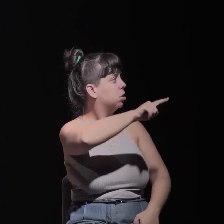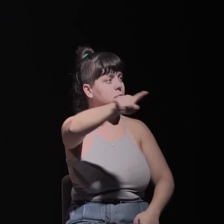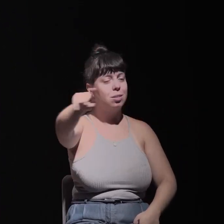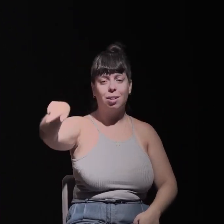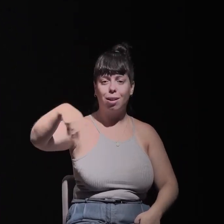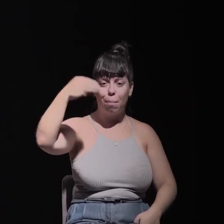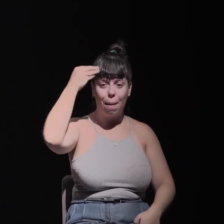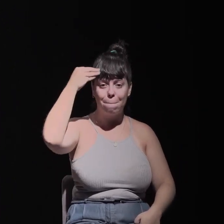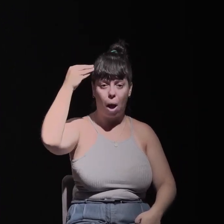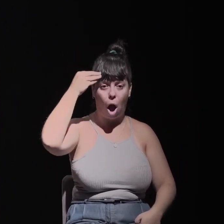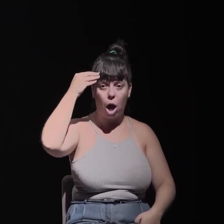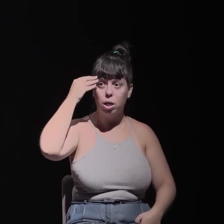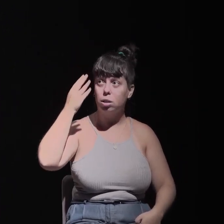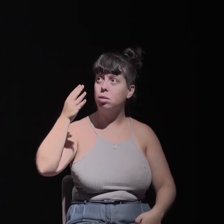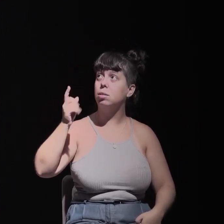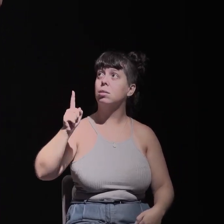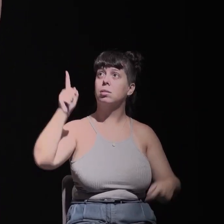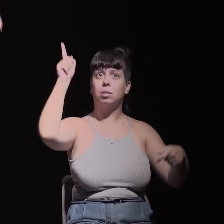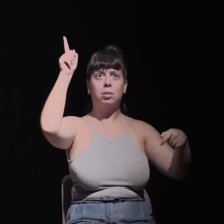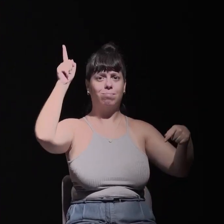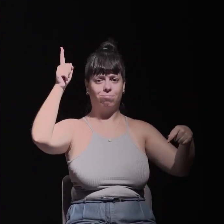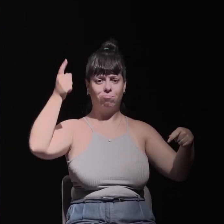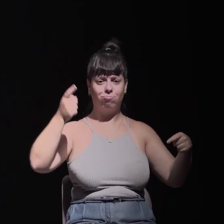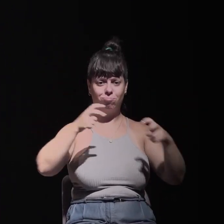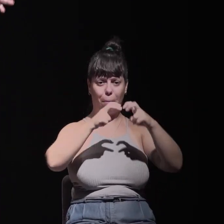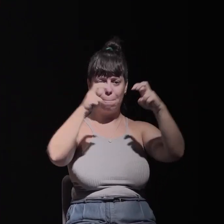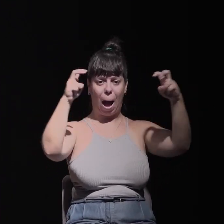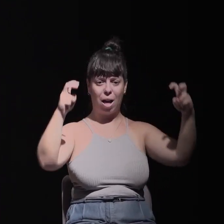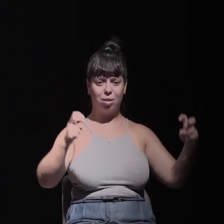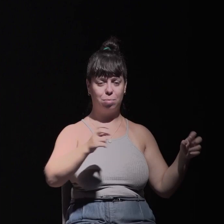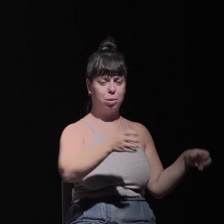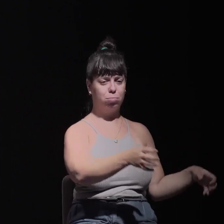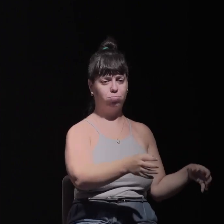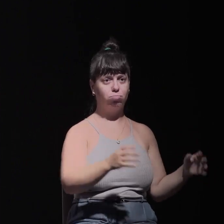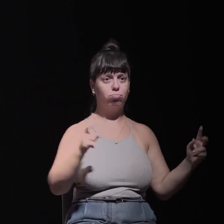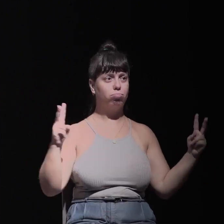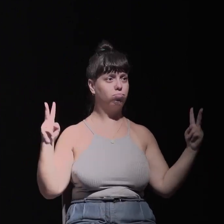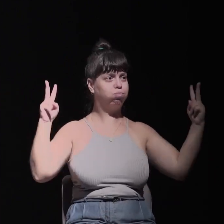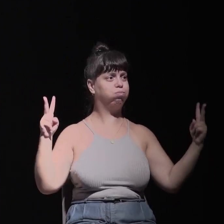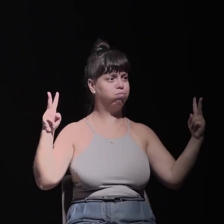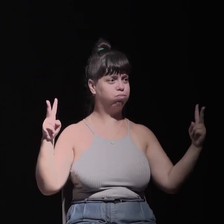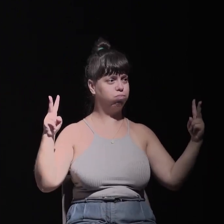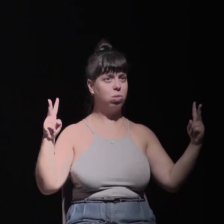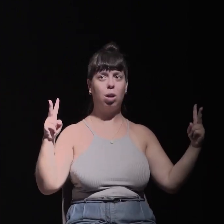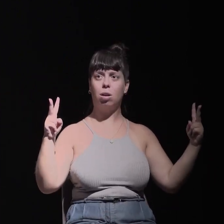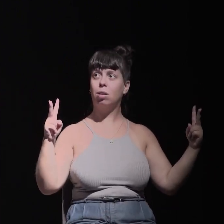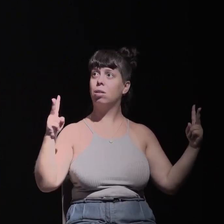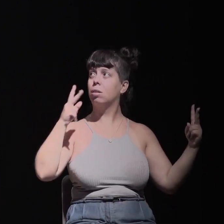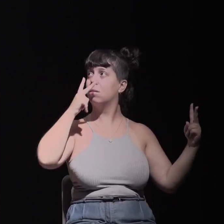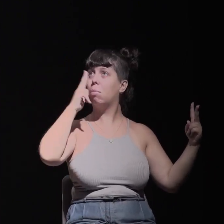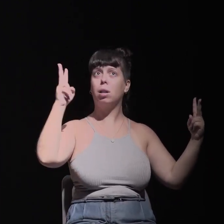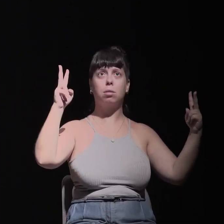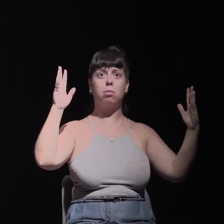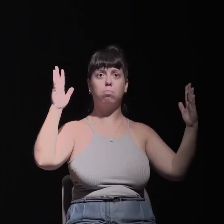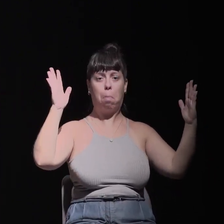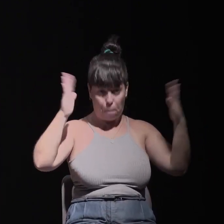memória gigantesca que está aqui em cima da nossa cabeça, com 2 pilastras e parece que vai cair a qualquer momento, né?